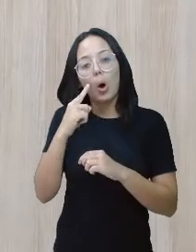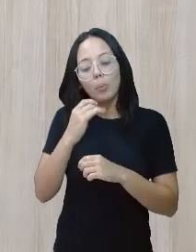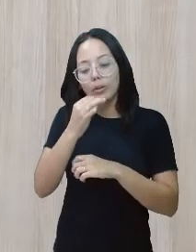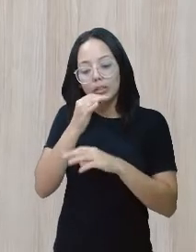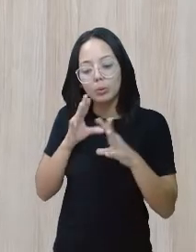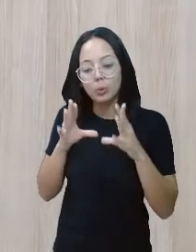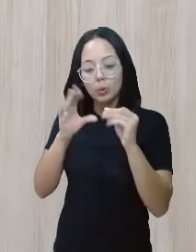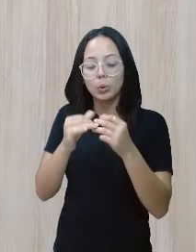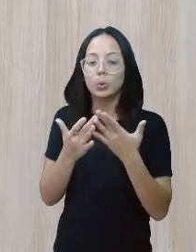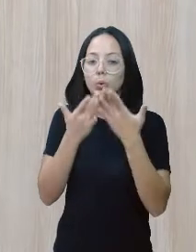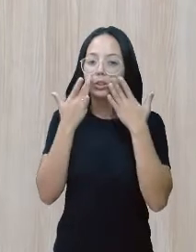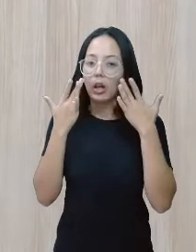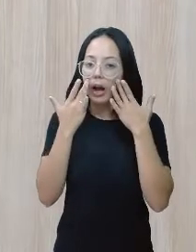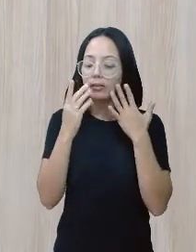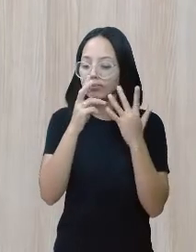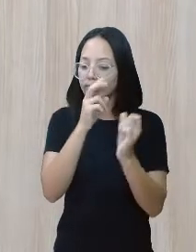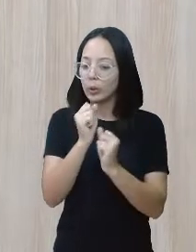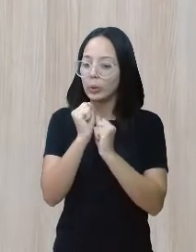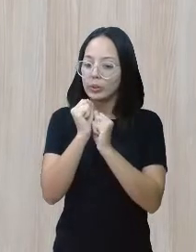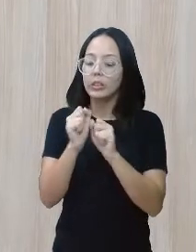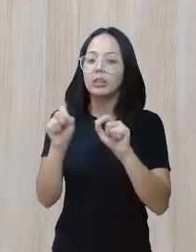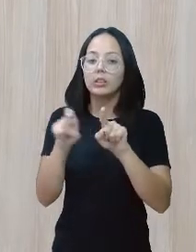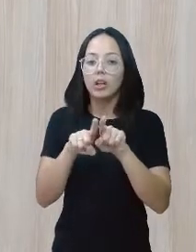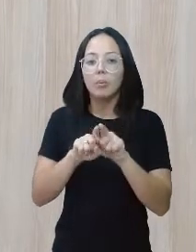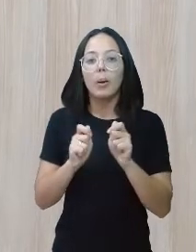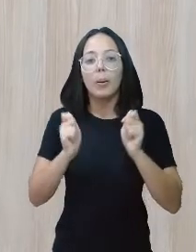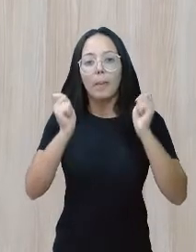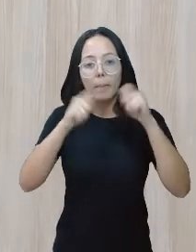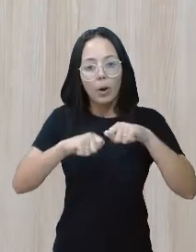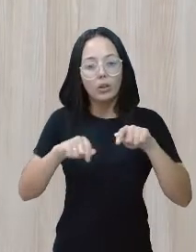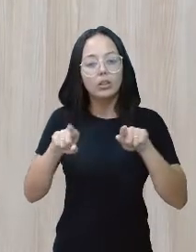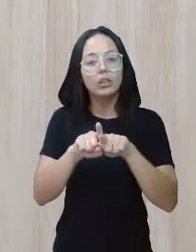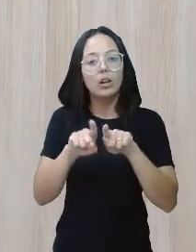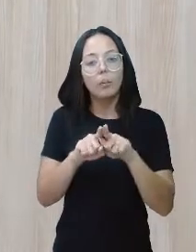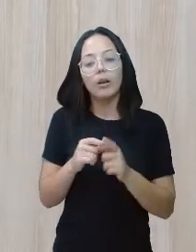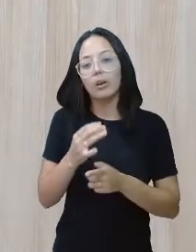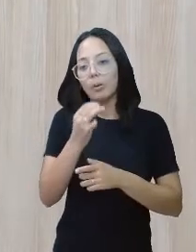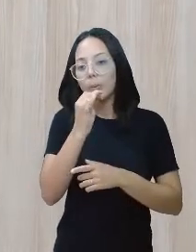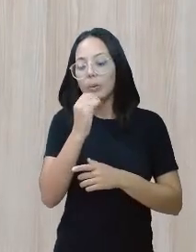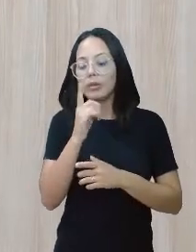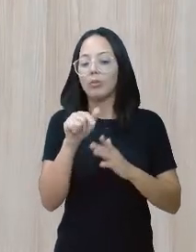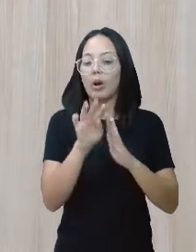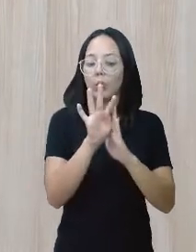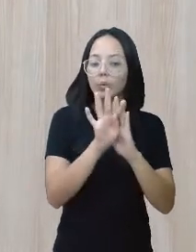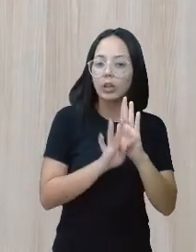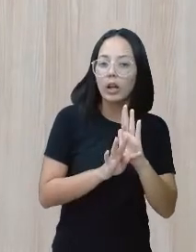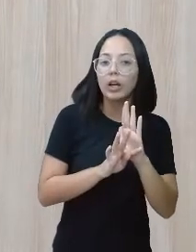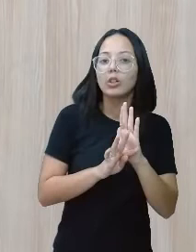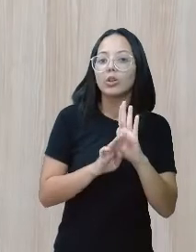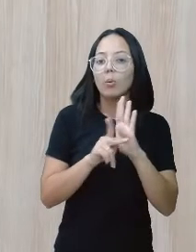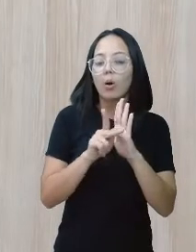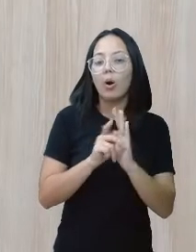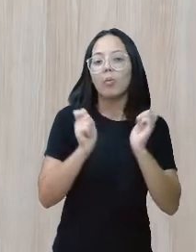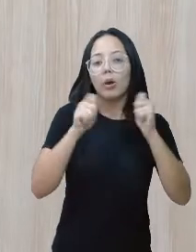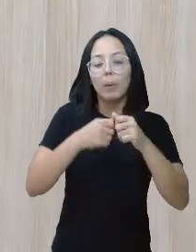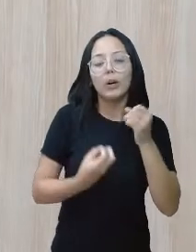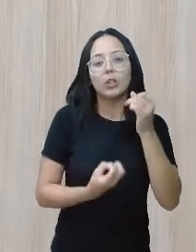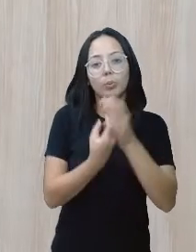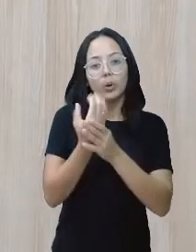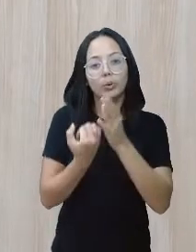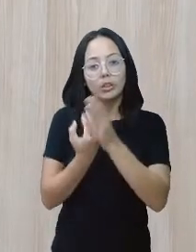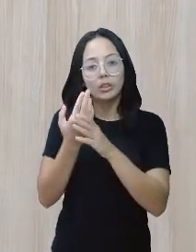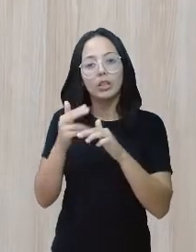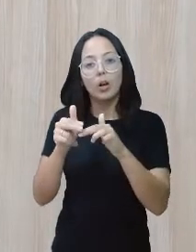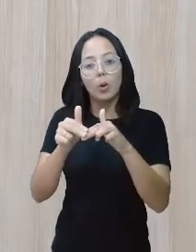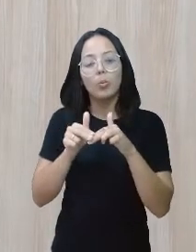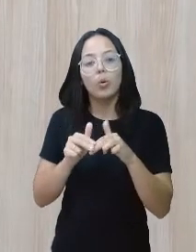o teatro tão potente quanto ele pode ser, tanto quanto um texto é capaz de produzir, dado as